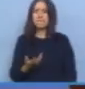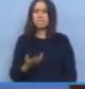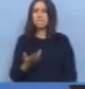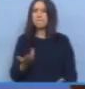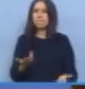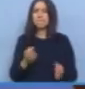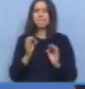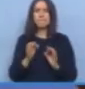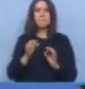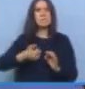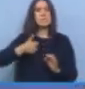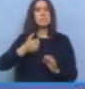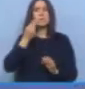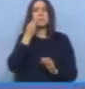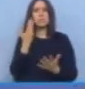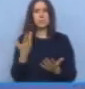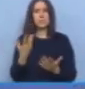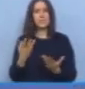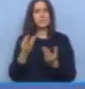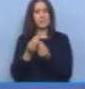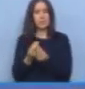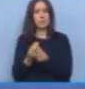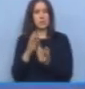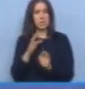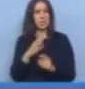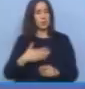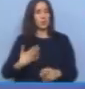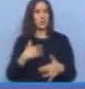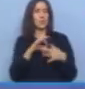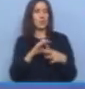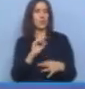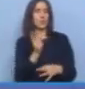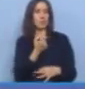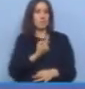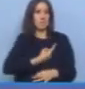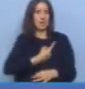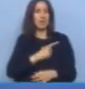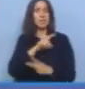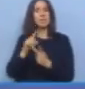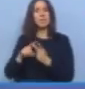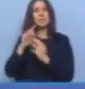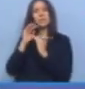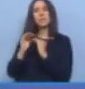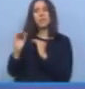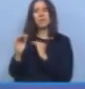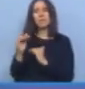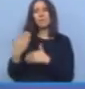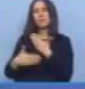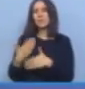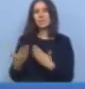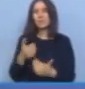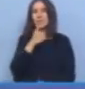onde passa, então, a conjugação entre o espírito solidário que todos devemos ter e a sustentabilidade neste